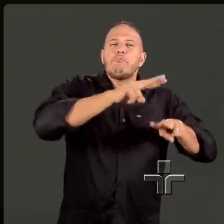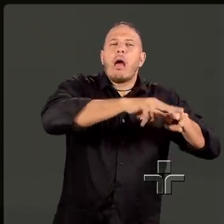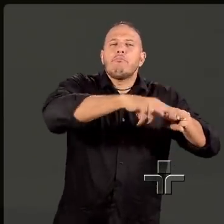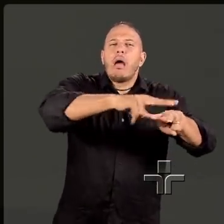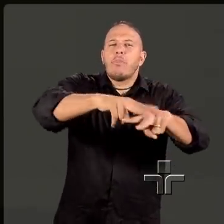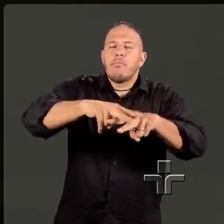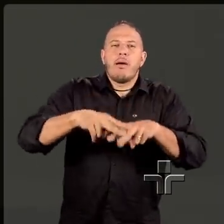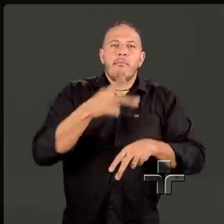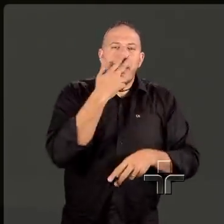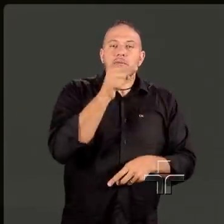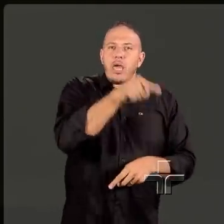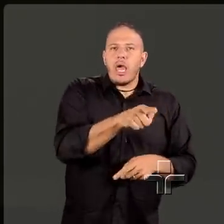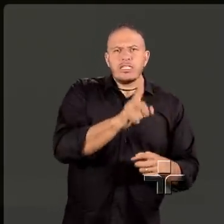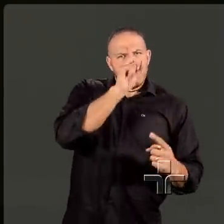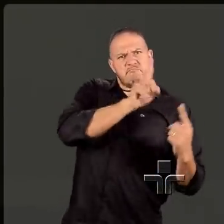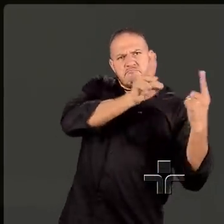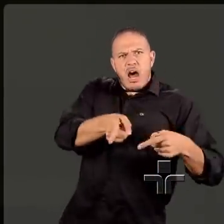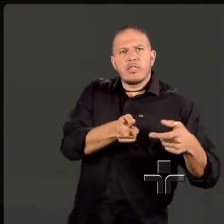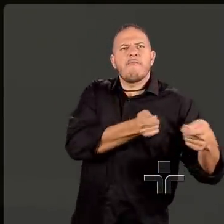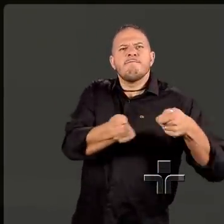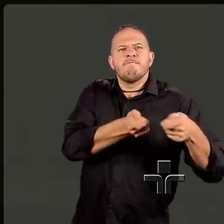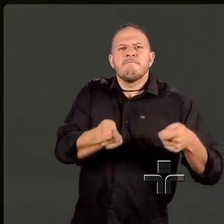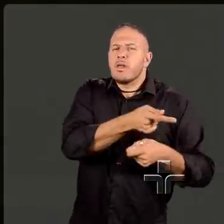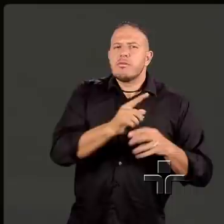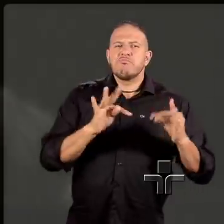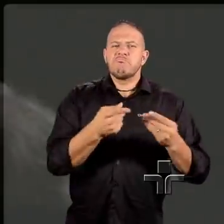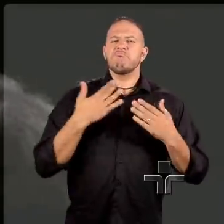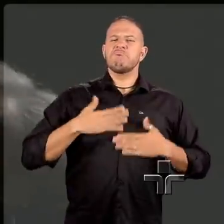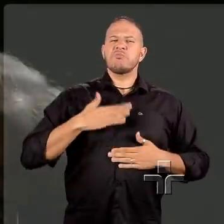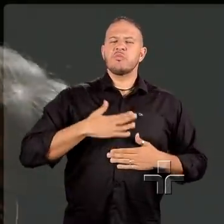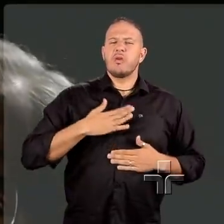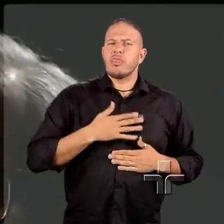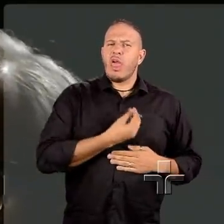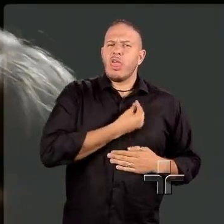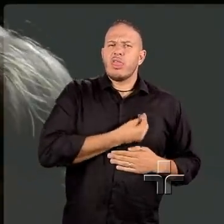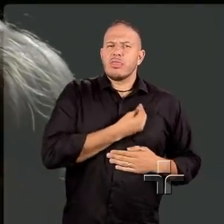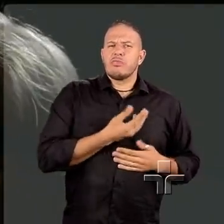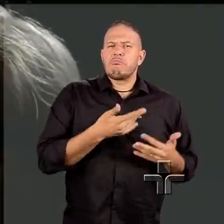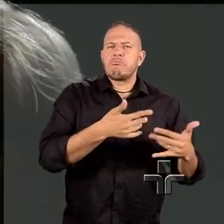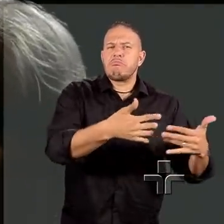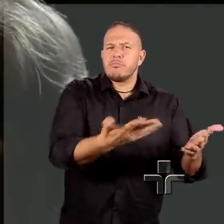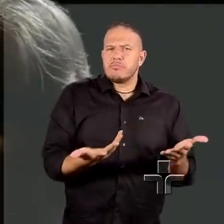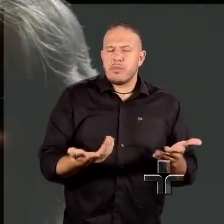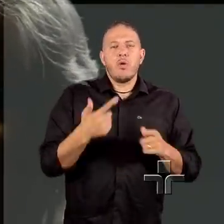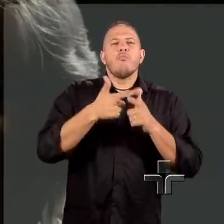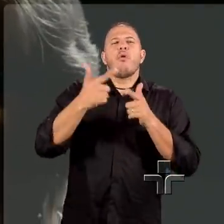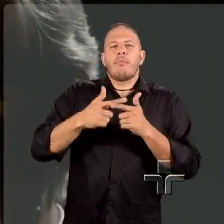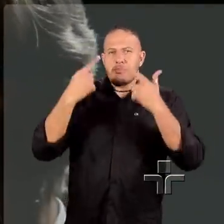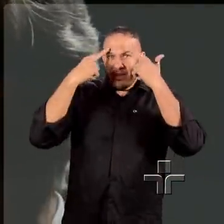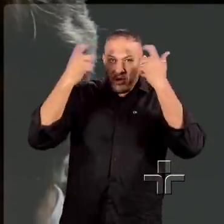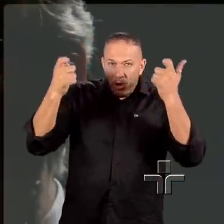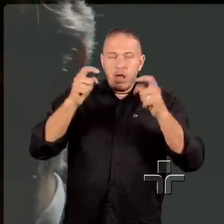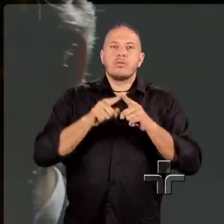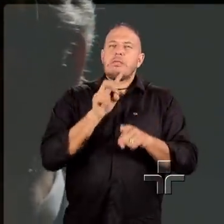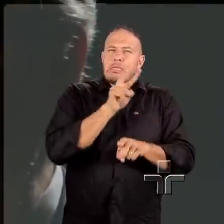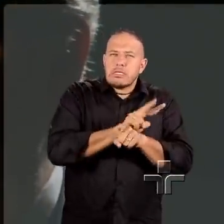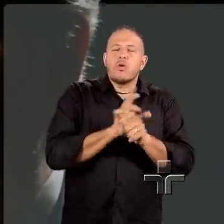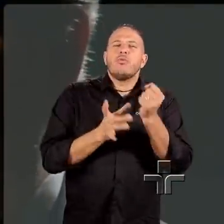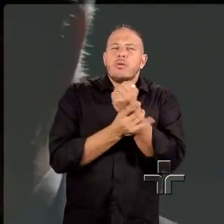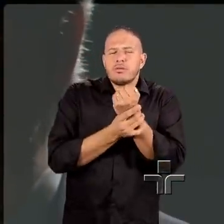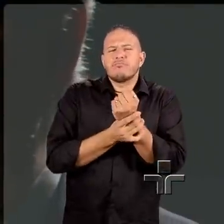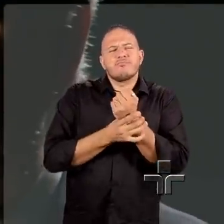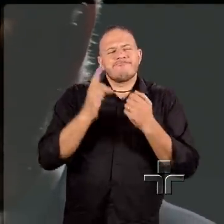dando as cartas e trafegando com toda tranquilidade. O problema da violência e da segurança é,